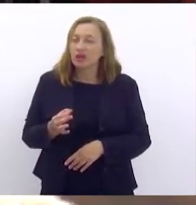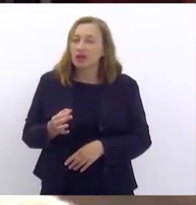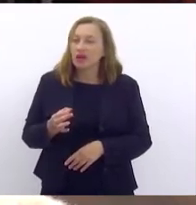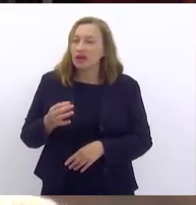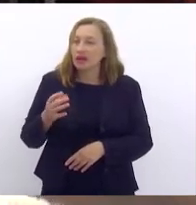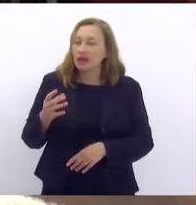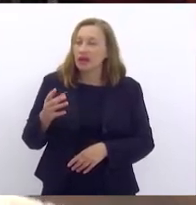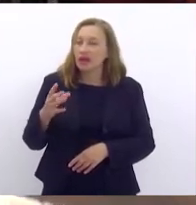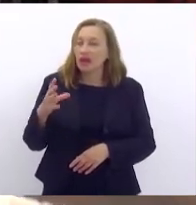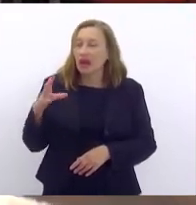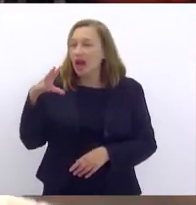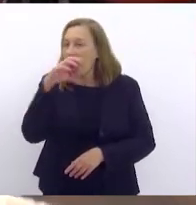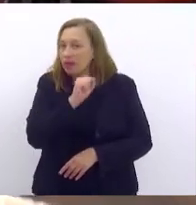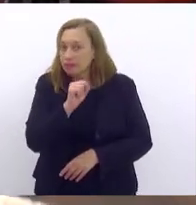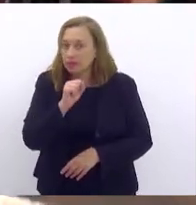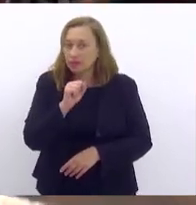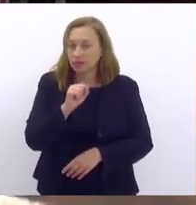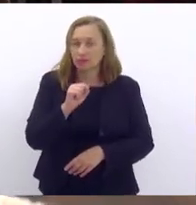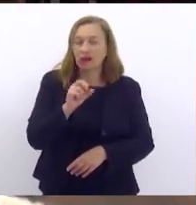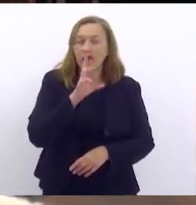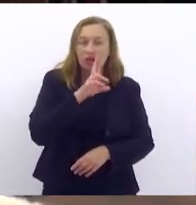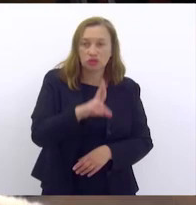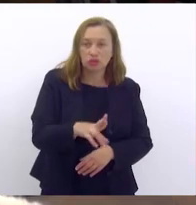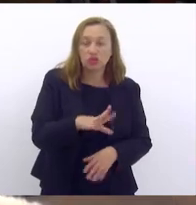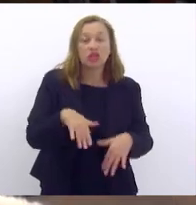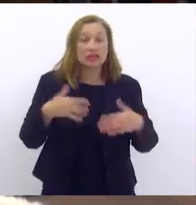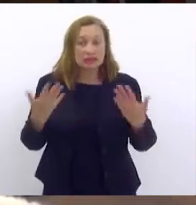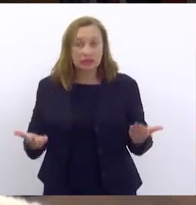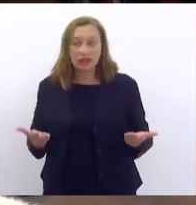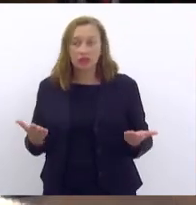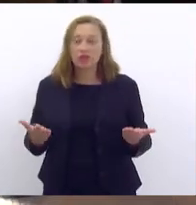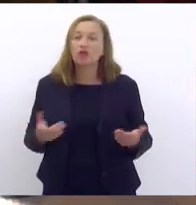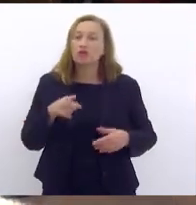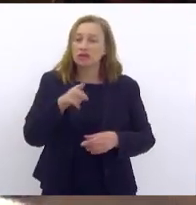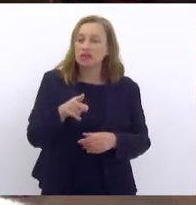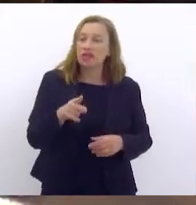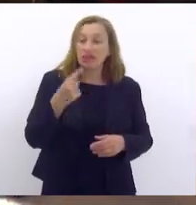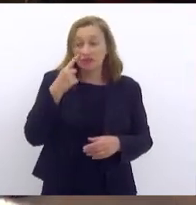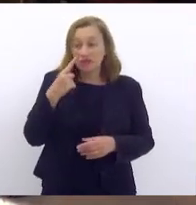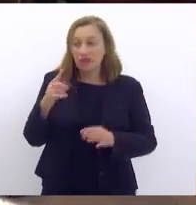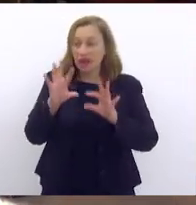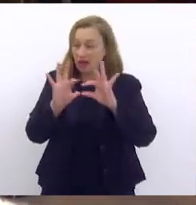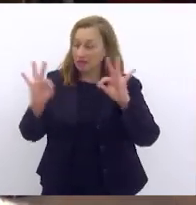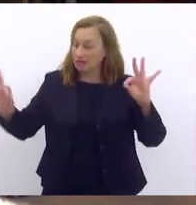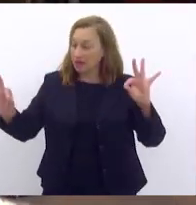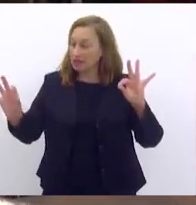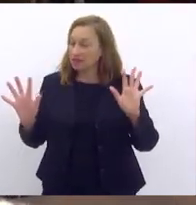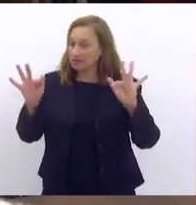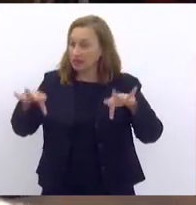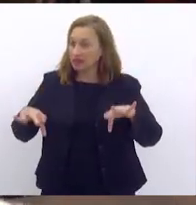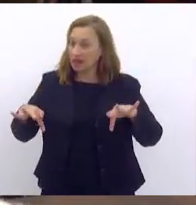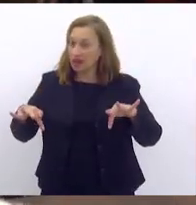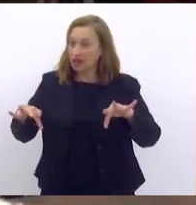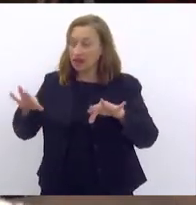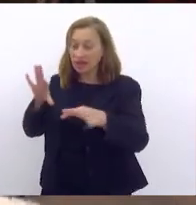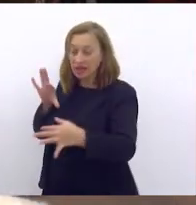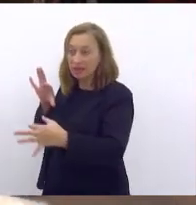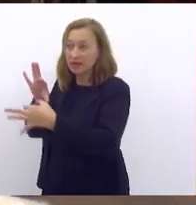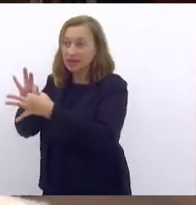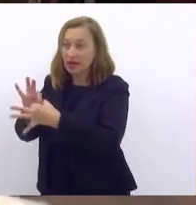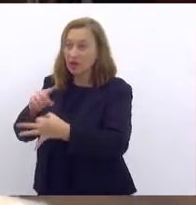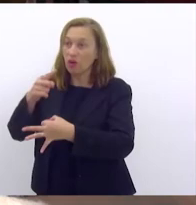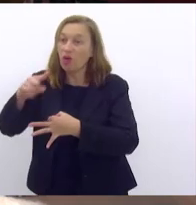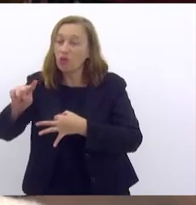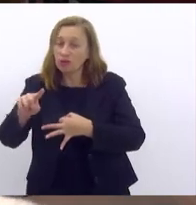né? Exatamente. Então, você tem que pegar o final da frase do outro e emendar com